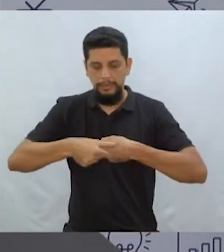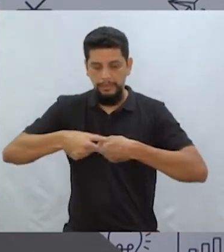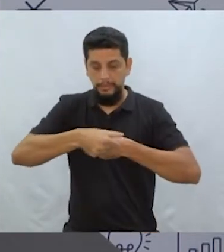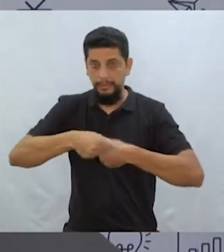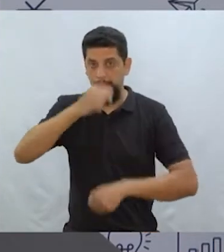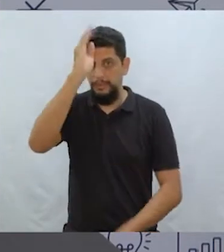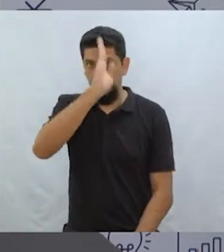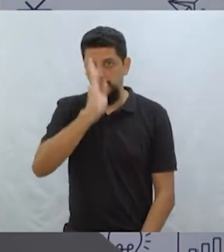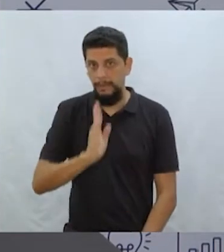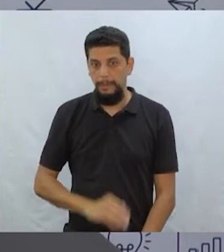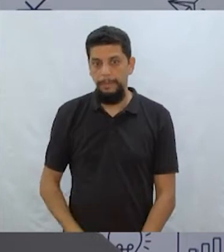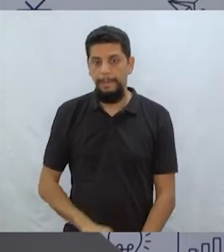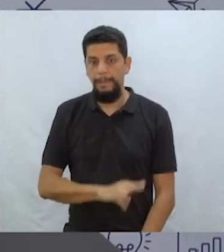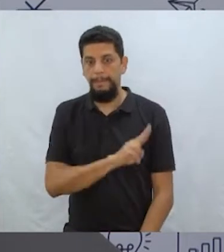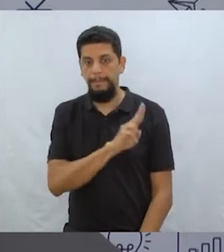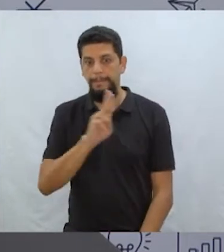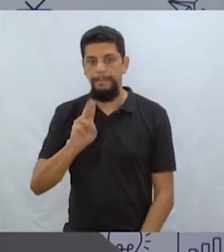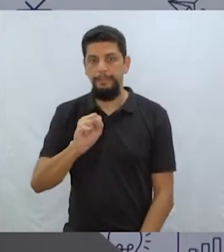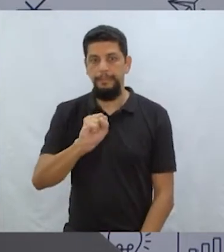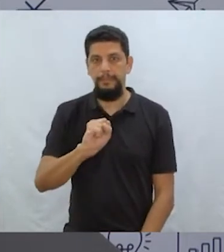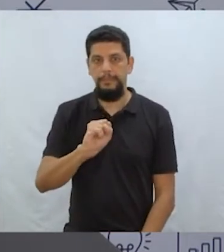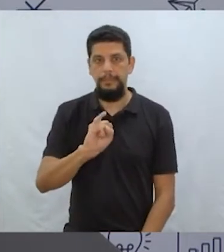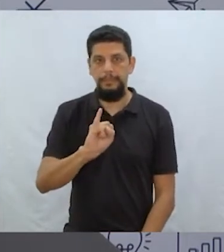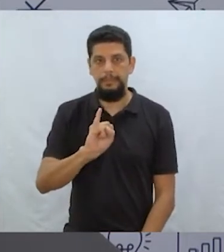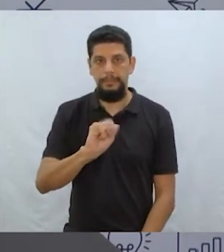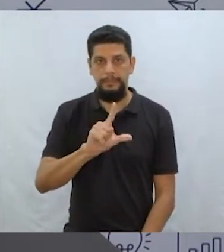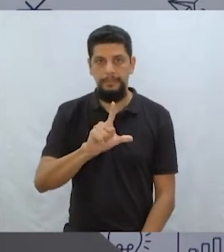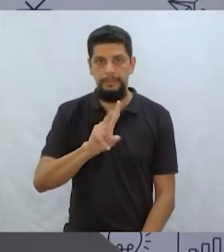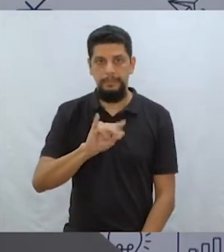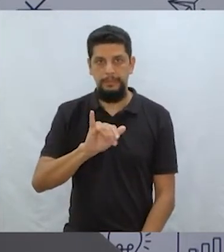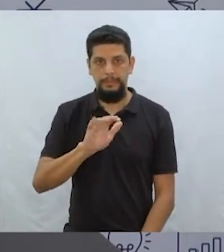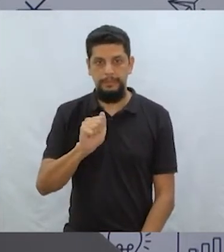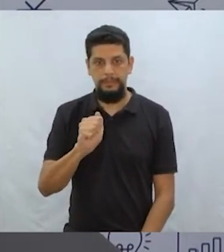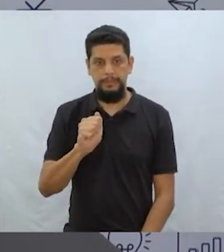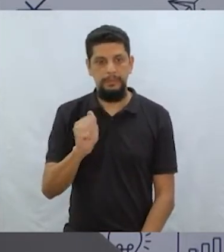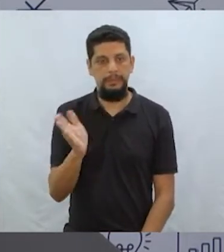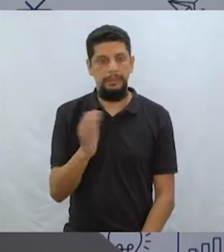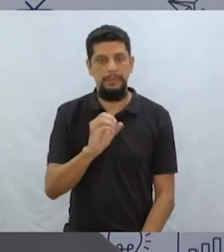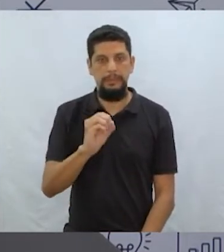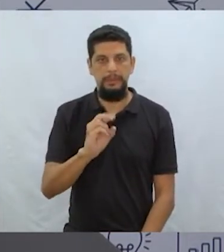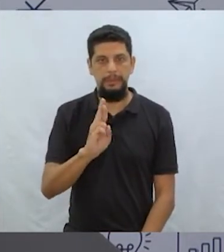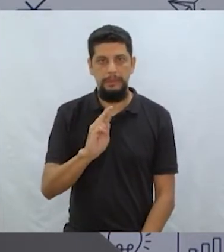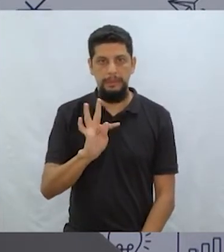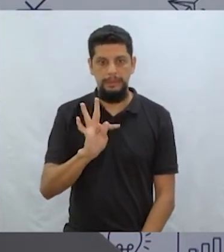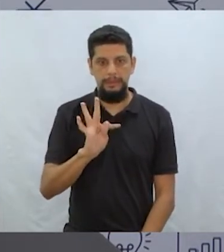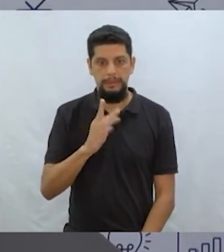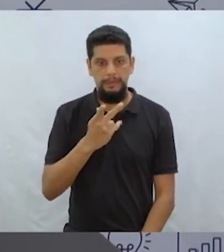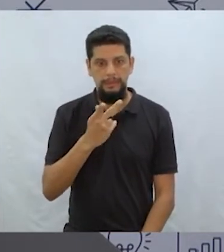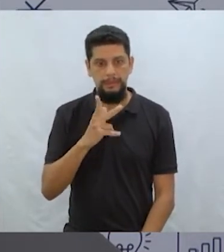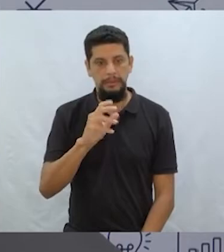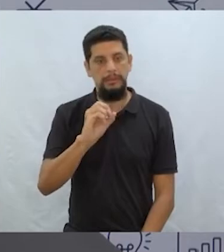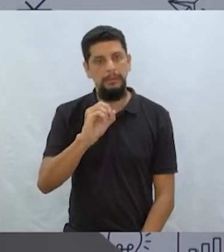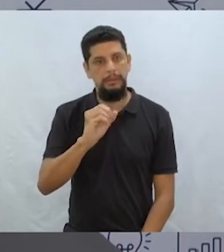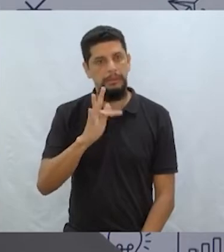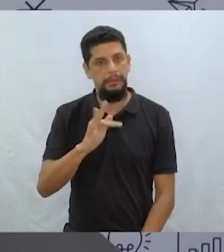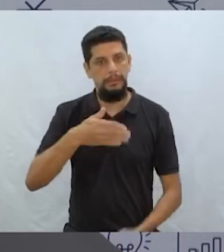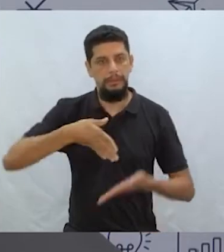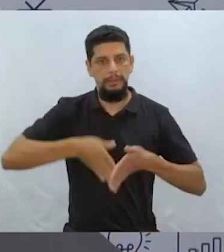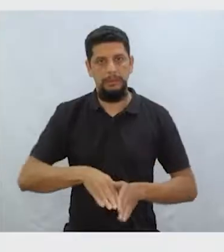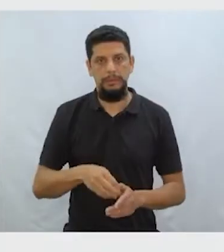autora brasileira chamada Silvia ortofil viia hof ela nasceu em